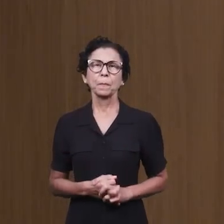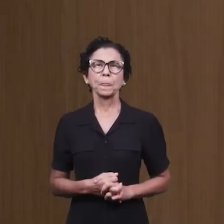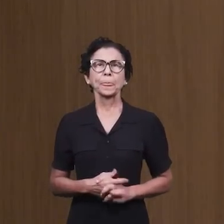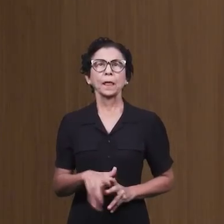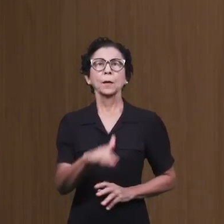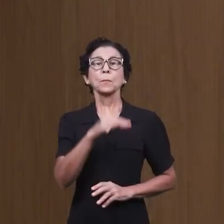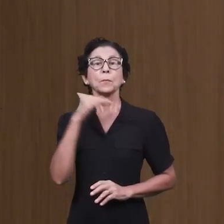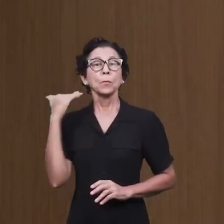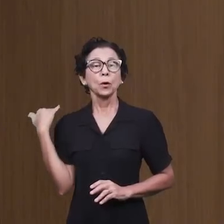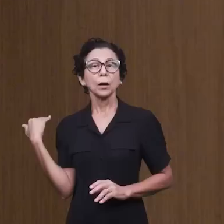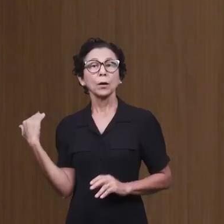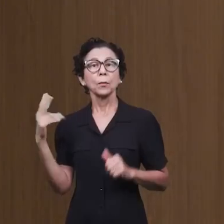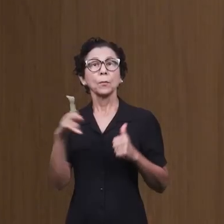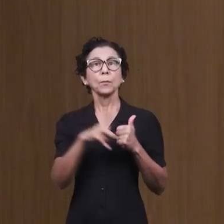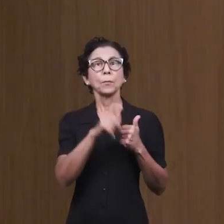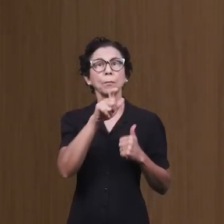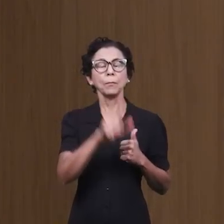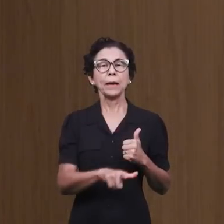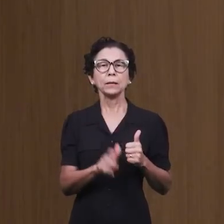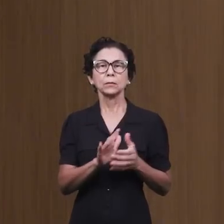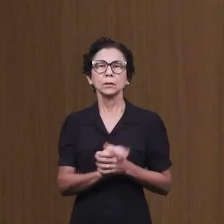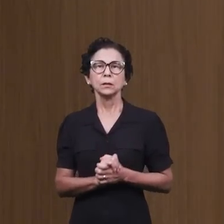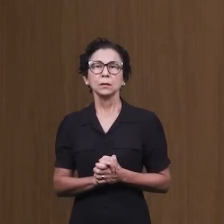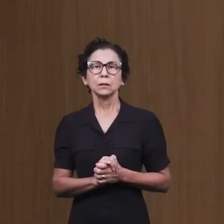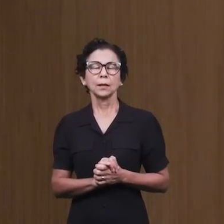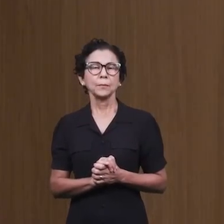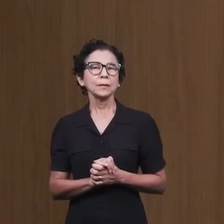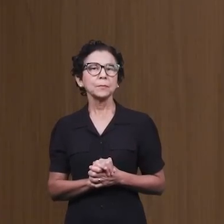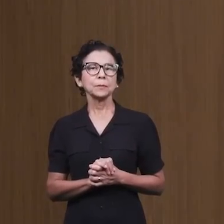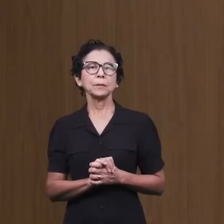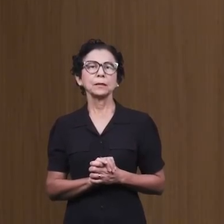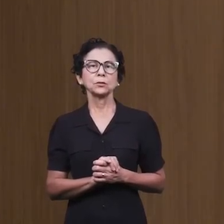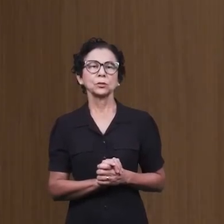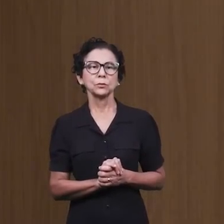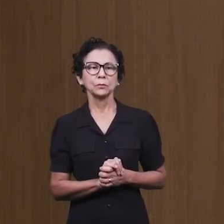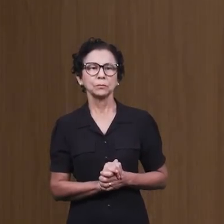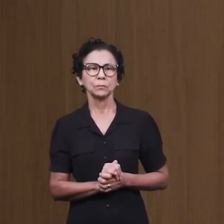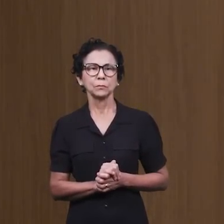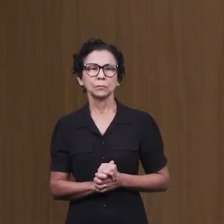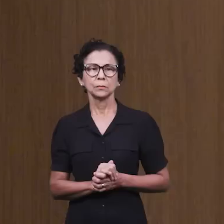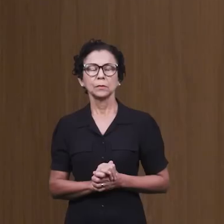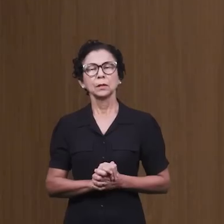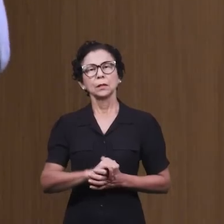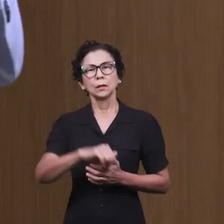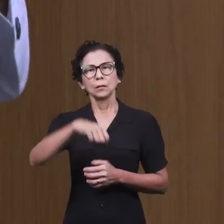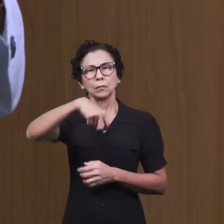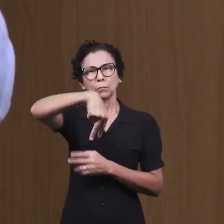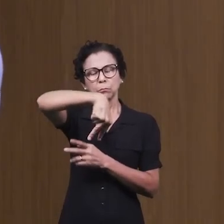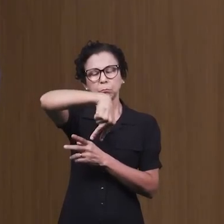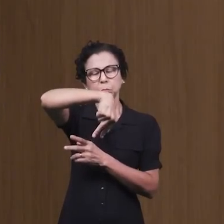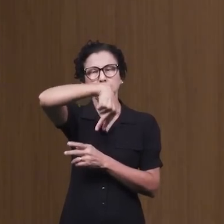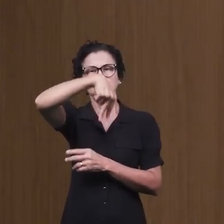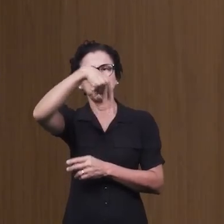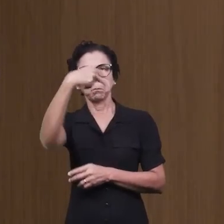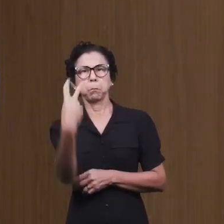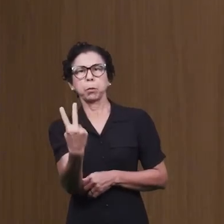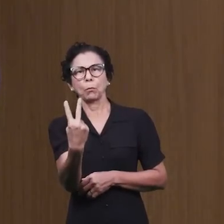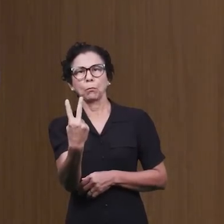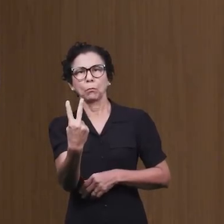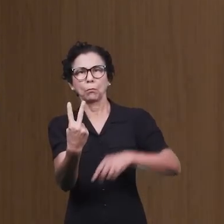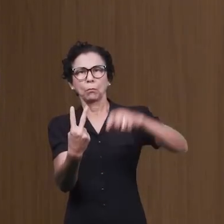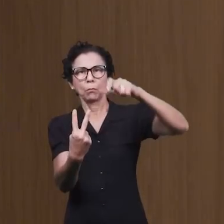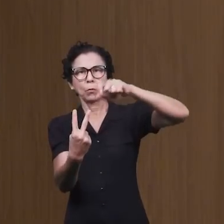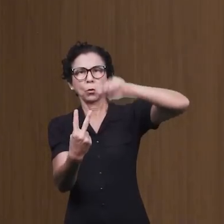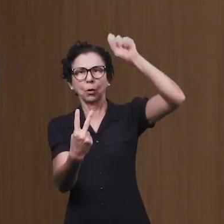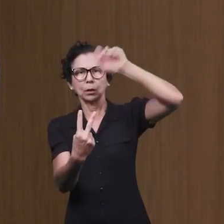Senhor. E a turma disse, inclusive, que ele morreu de cabeça para baixo, porque ele disse assim, eu não sou digno de morrer